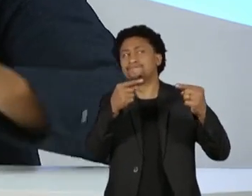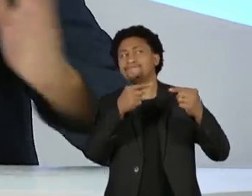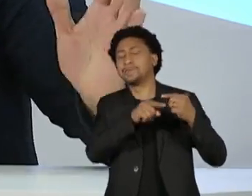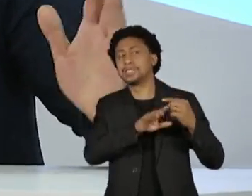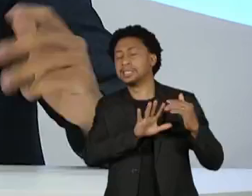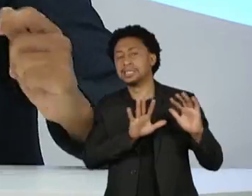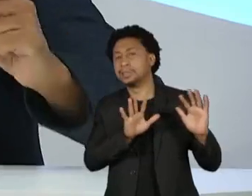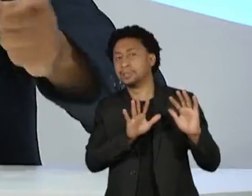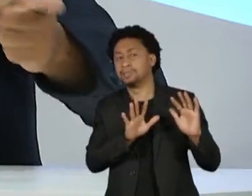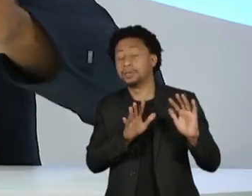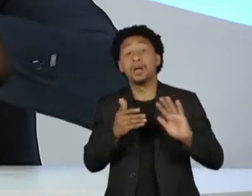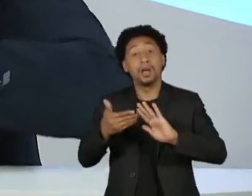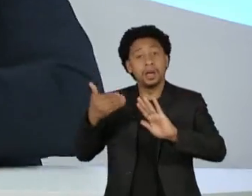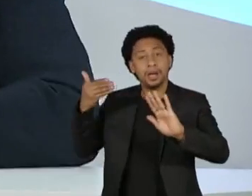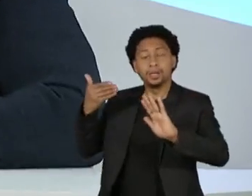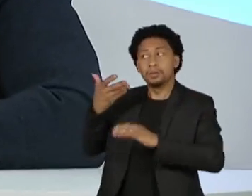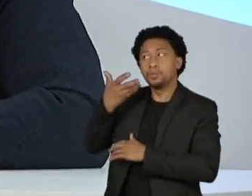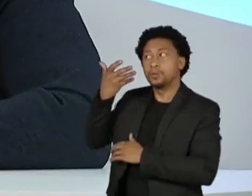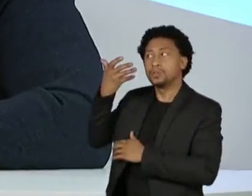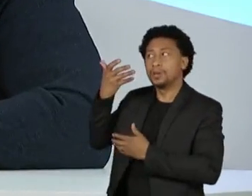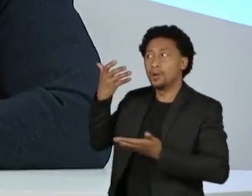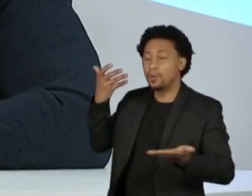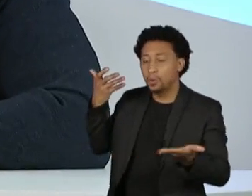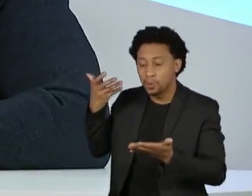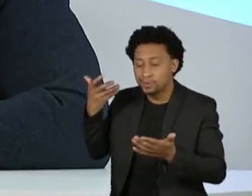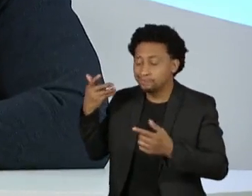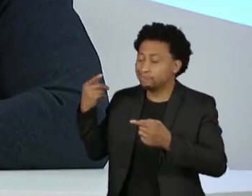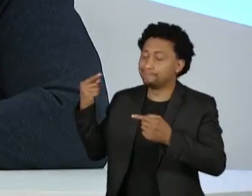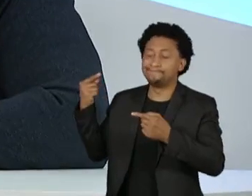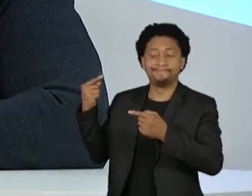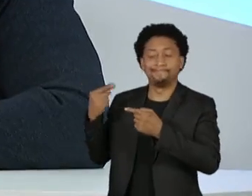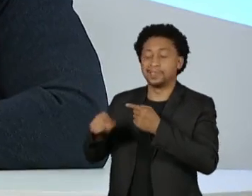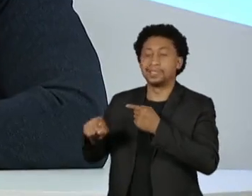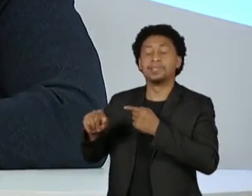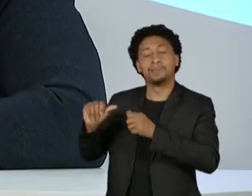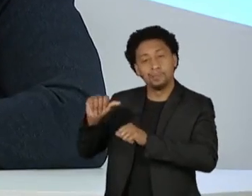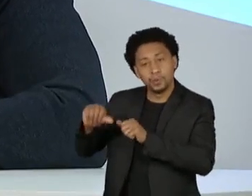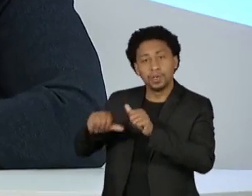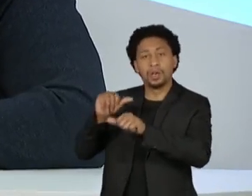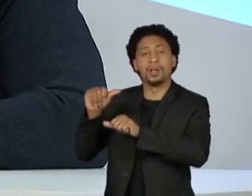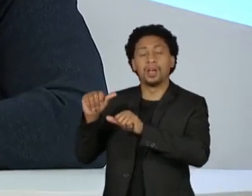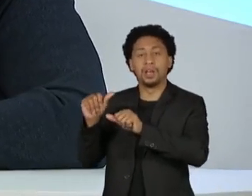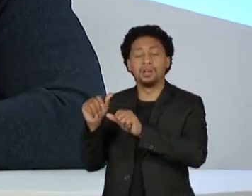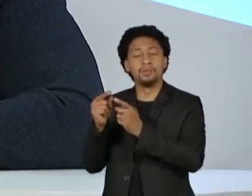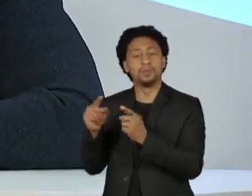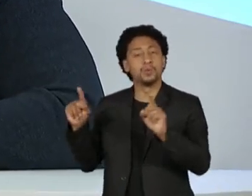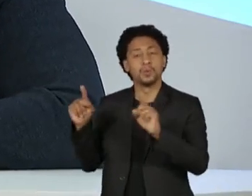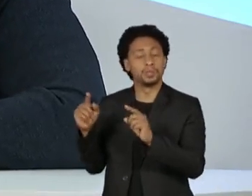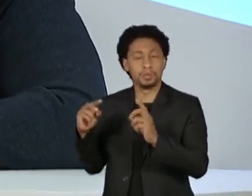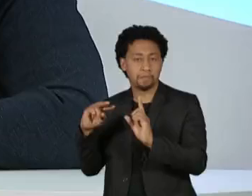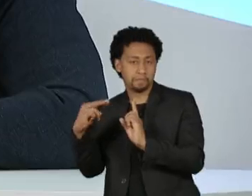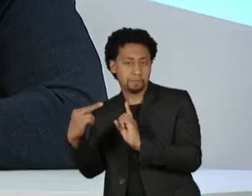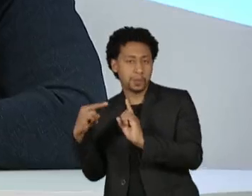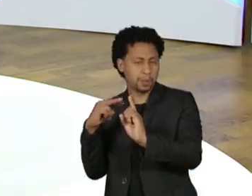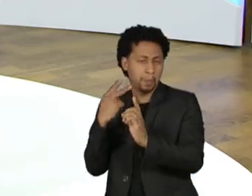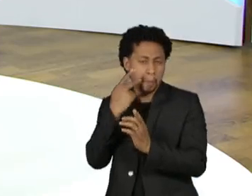mais tem alguma canção que você olha para trás e falar hoje eu faria diferente hoje eu falaria isso de uma forma diferente pensando nessa